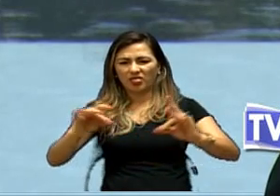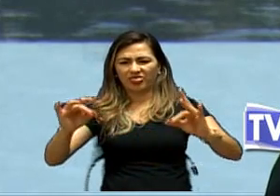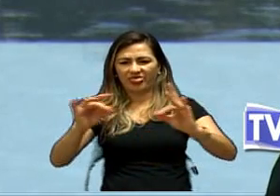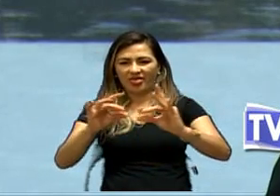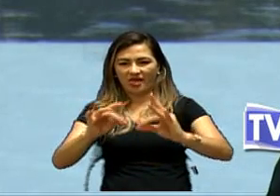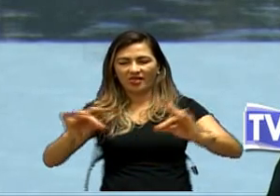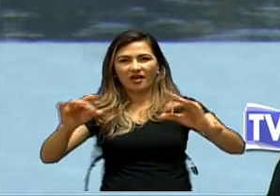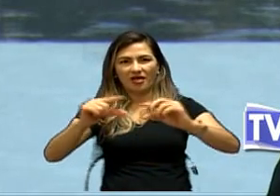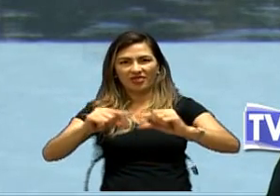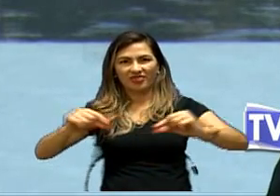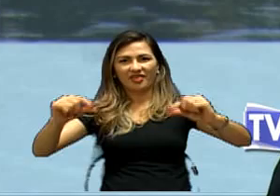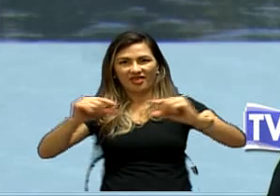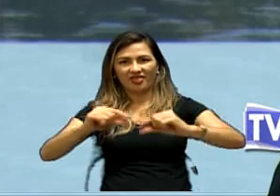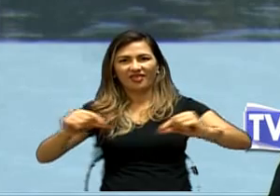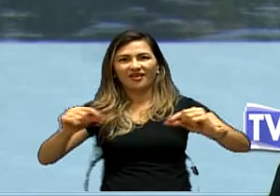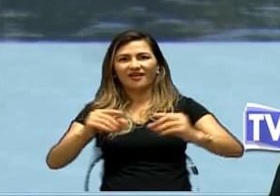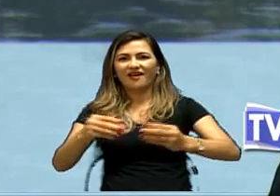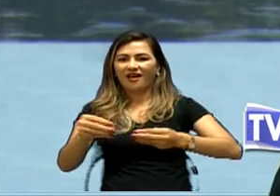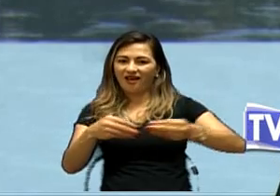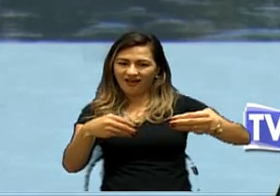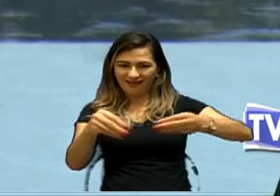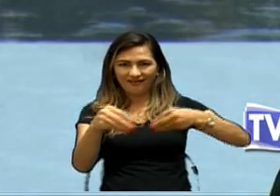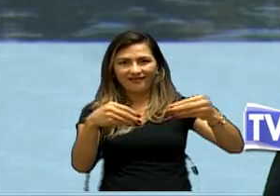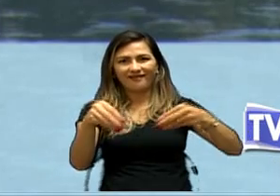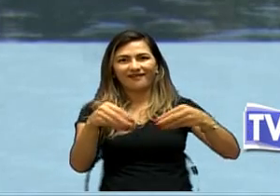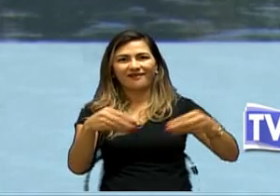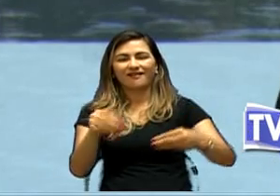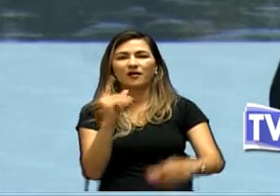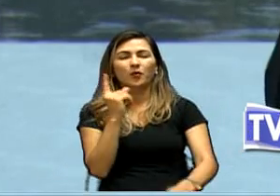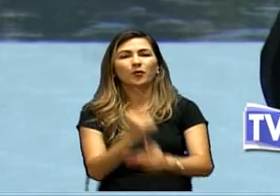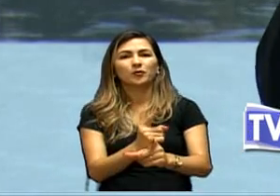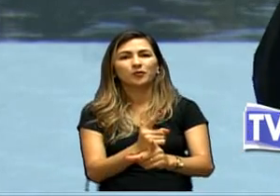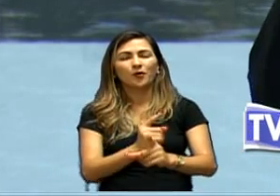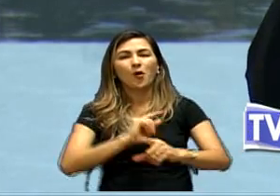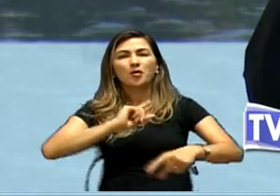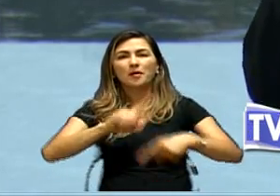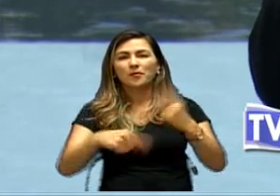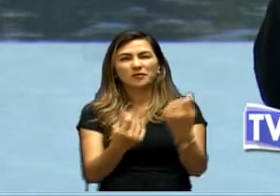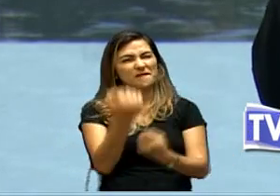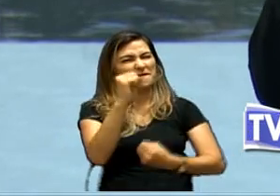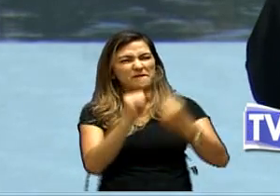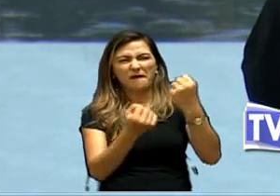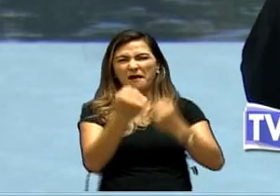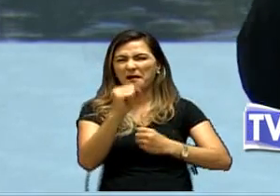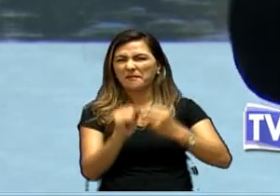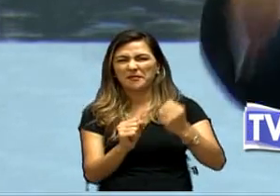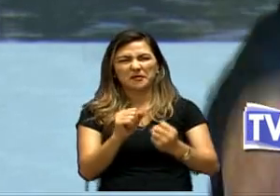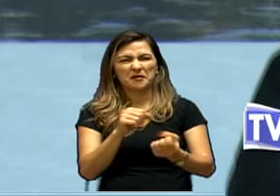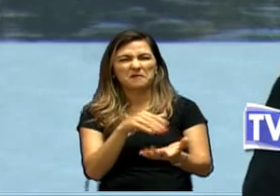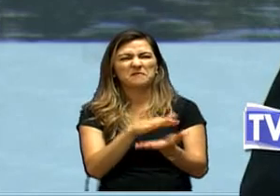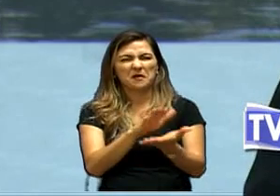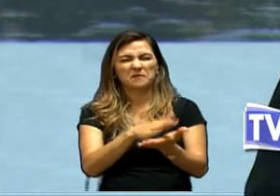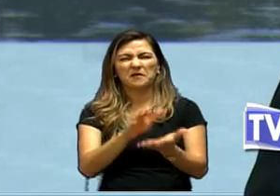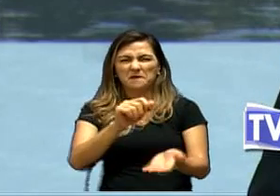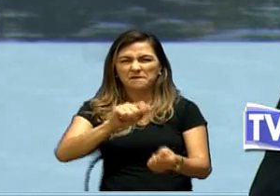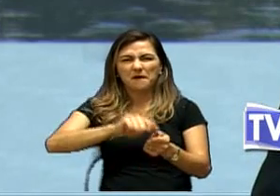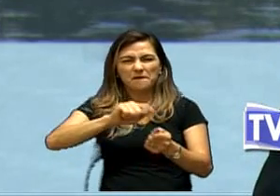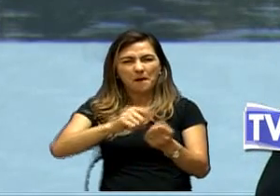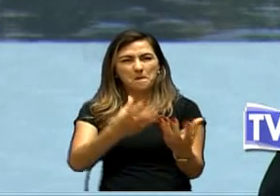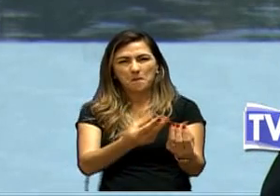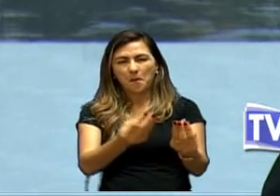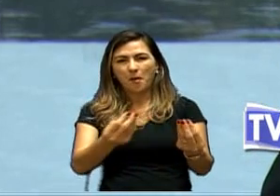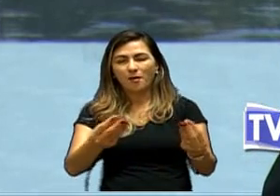descoberta e do processo de comercialização e de industrialização do plástico, o plástico se tornou um produto importantíssimo